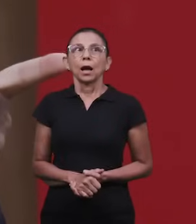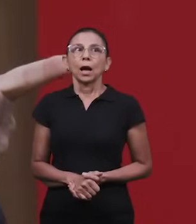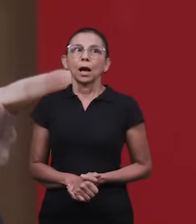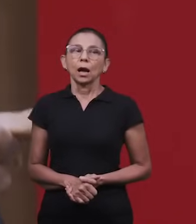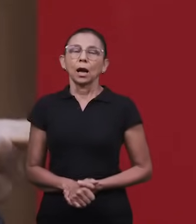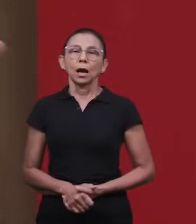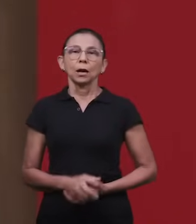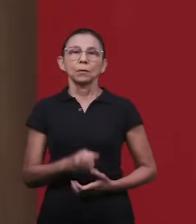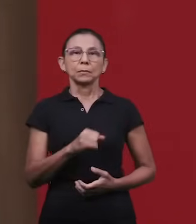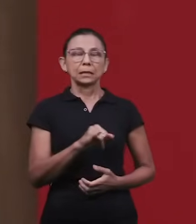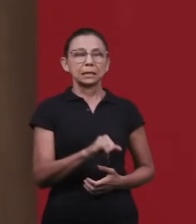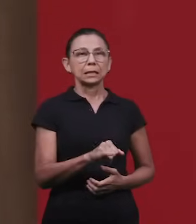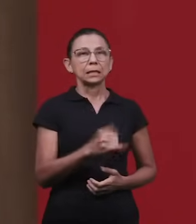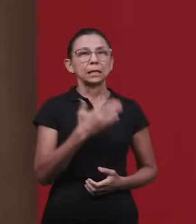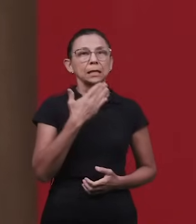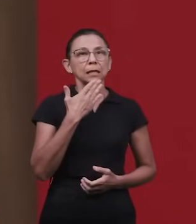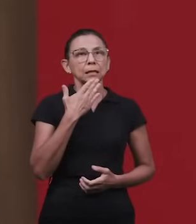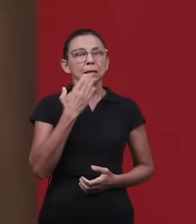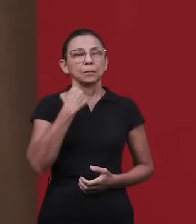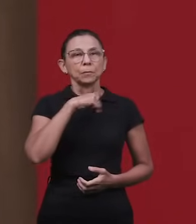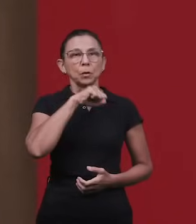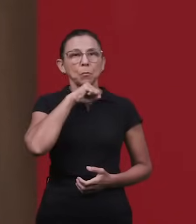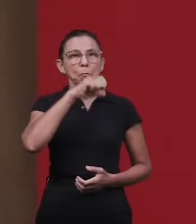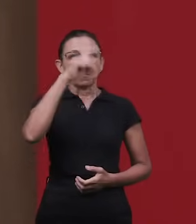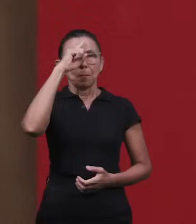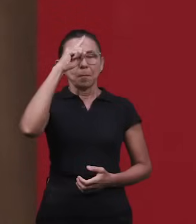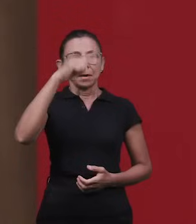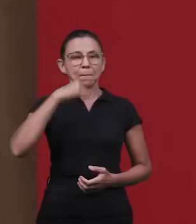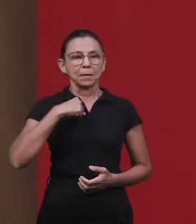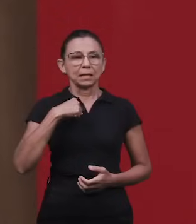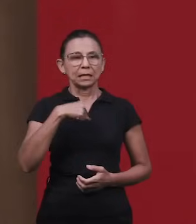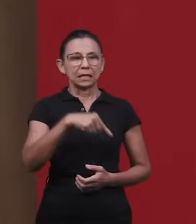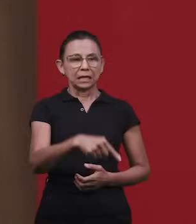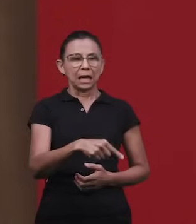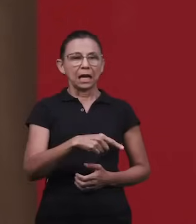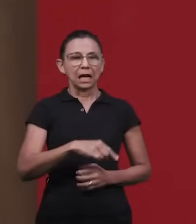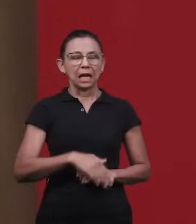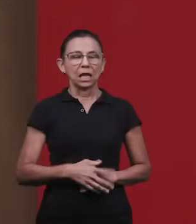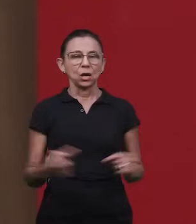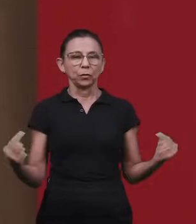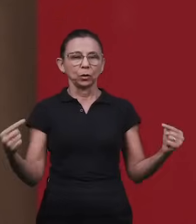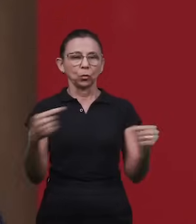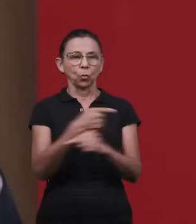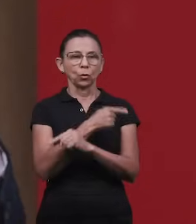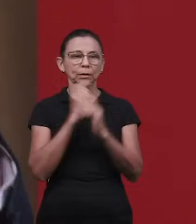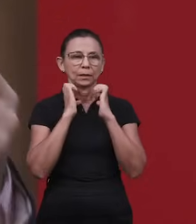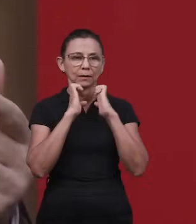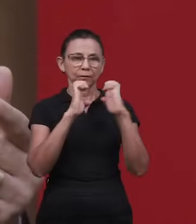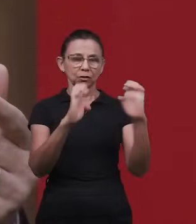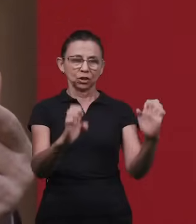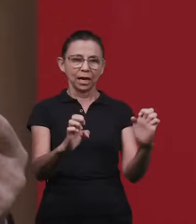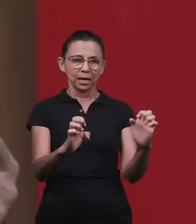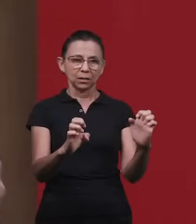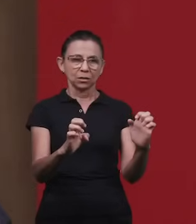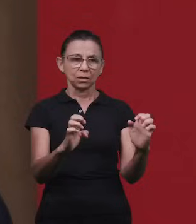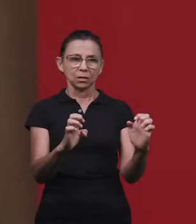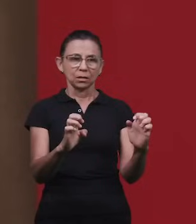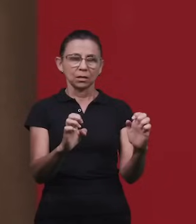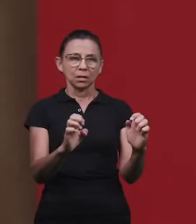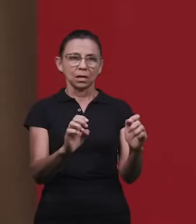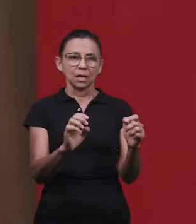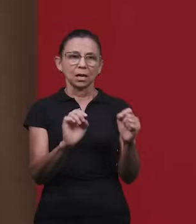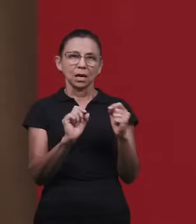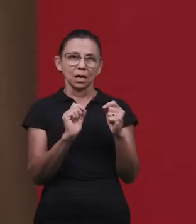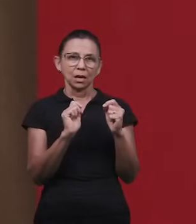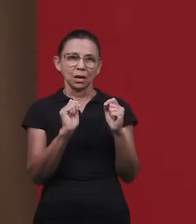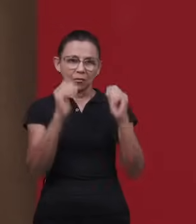ao evangelho, eu vou fazer. Não, aí não. Você não vai desonrá-lo, você vai honrá-lo, aqui na habilidade, você